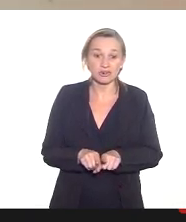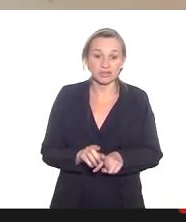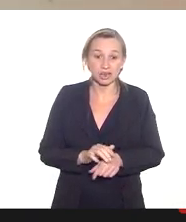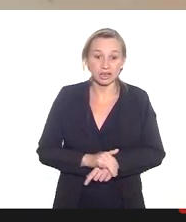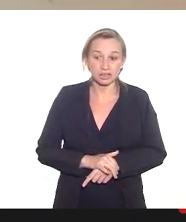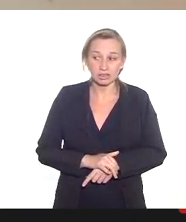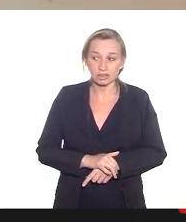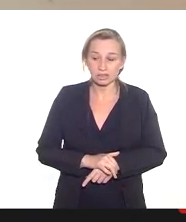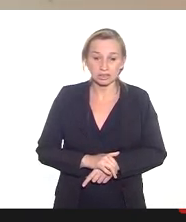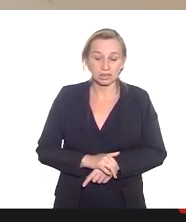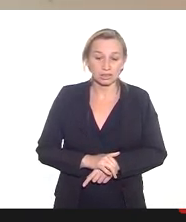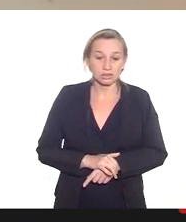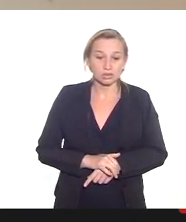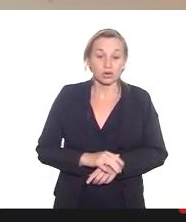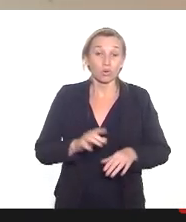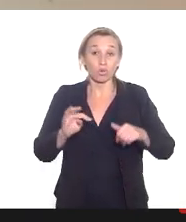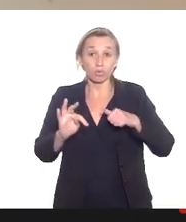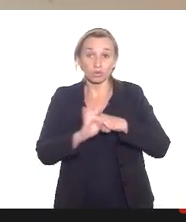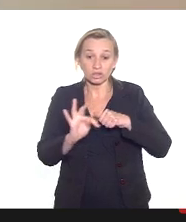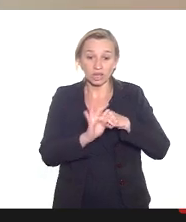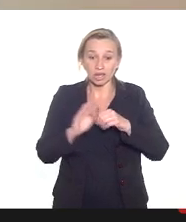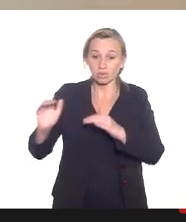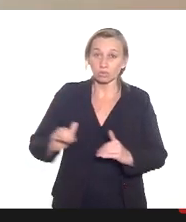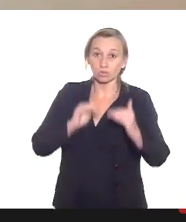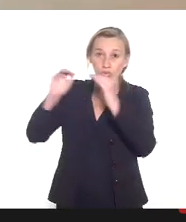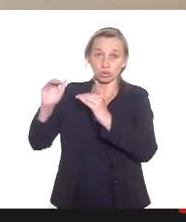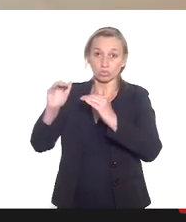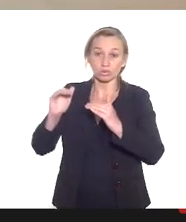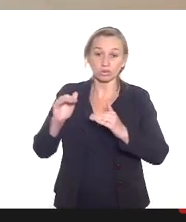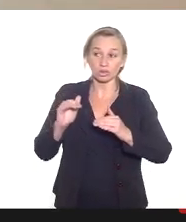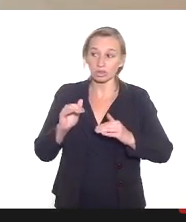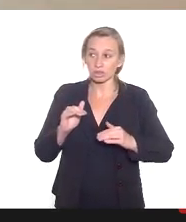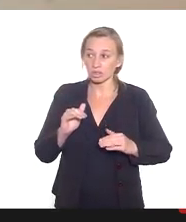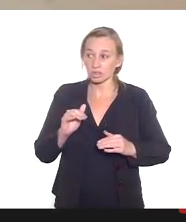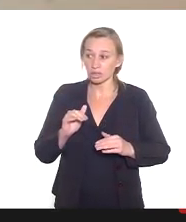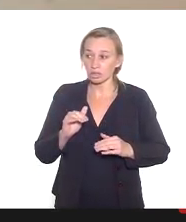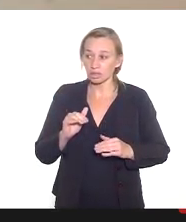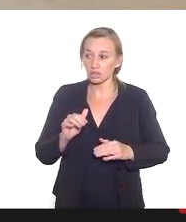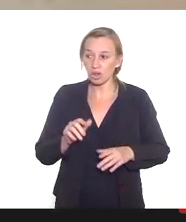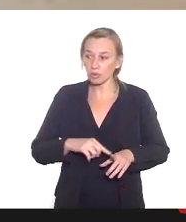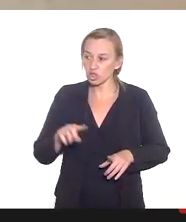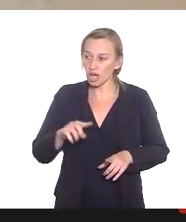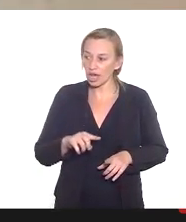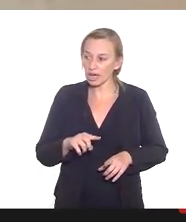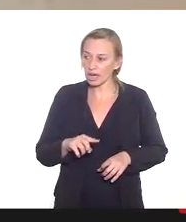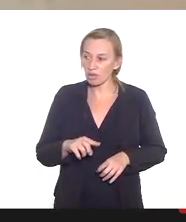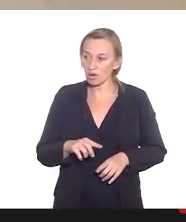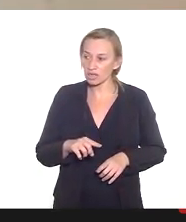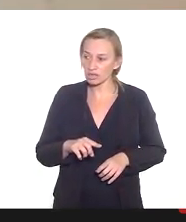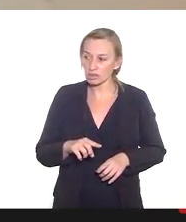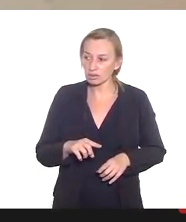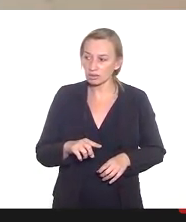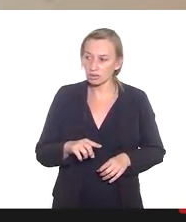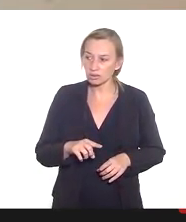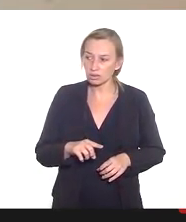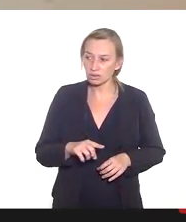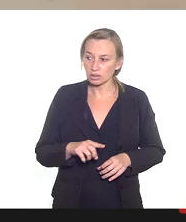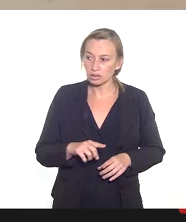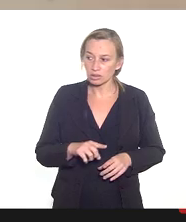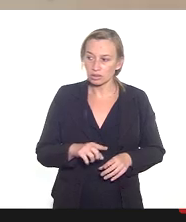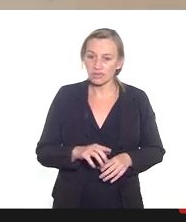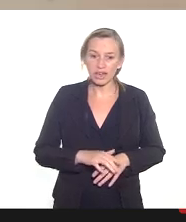primeiro ele se colocou como técnico secretário municipal tem o nosso me mandou uma mensagem pelo WhatsApp nós fizemos uma